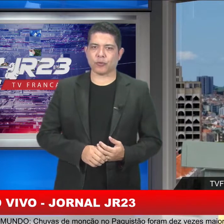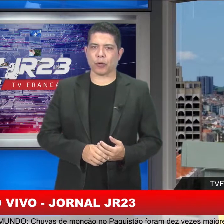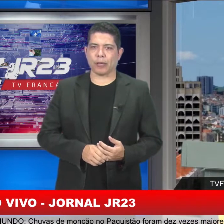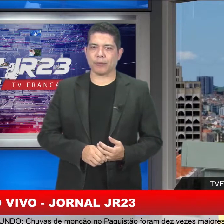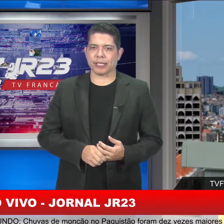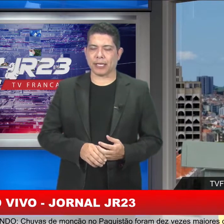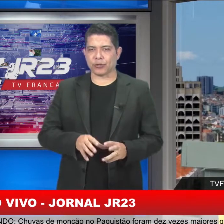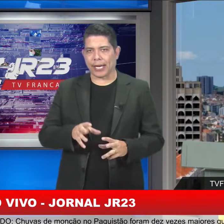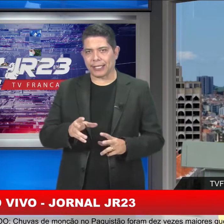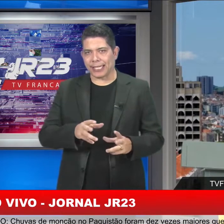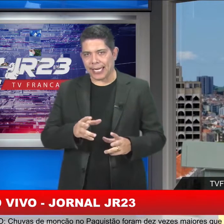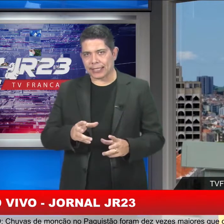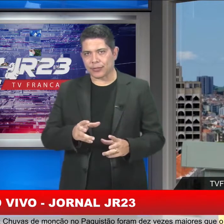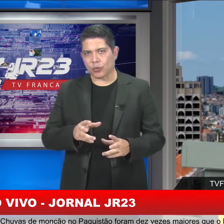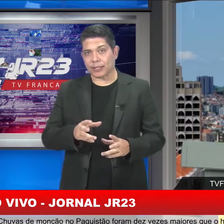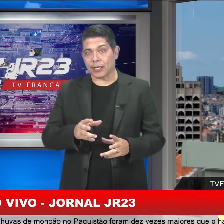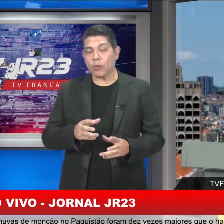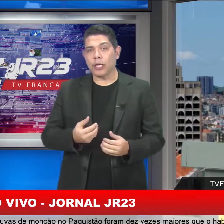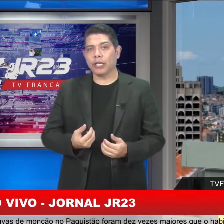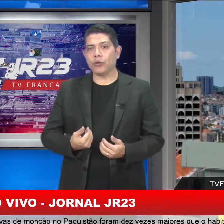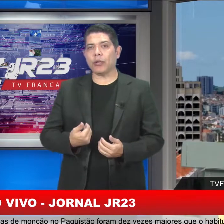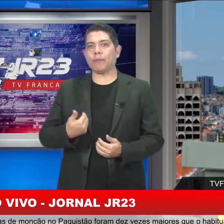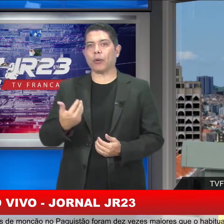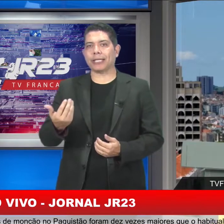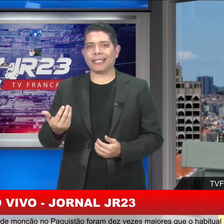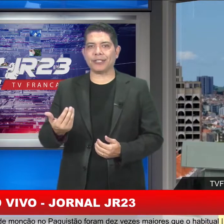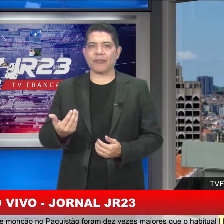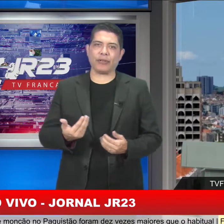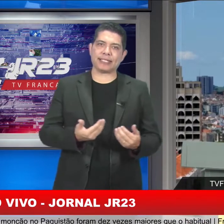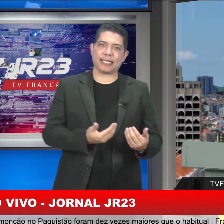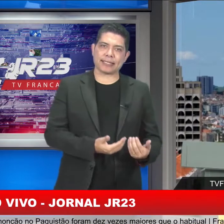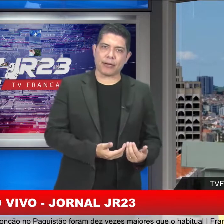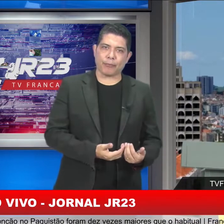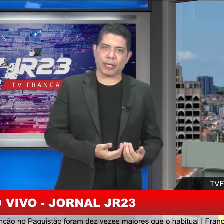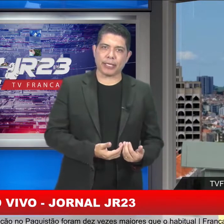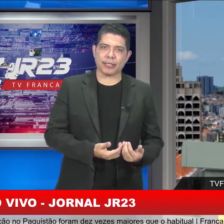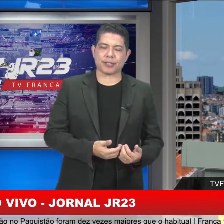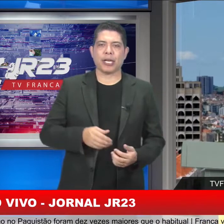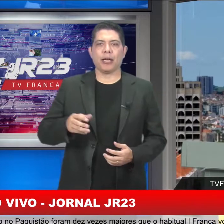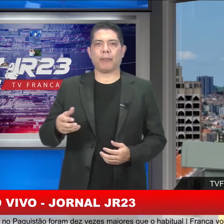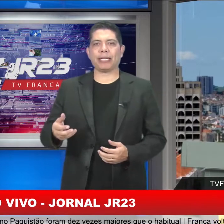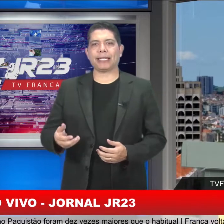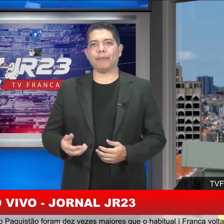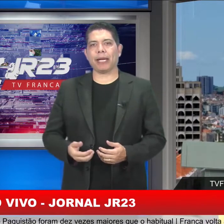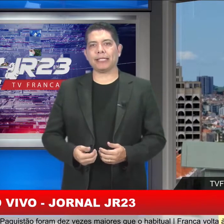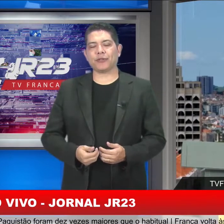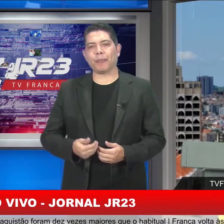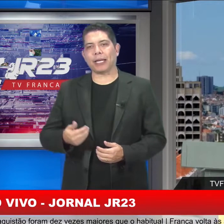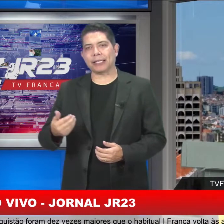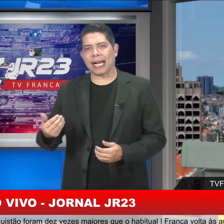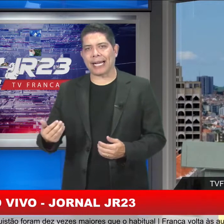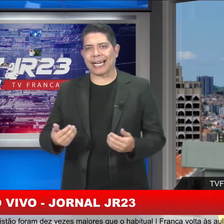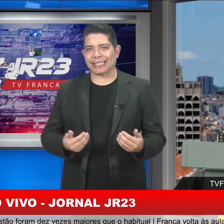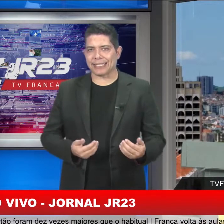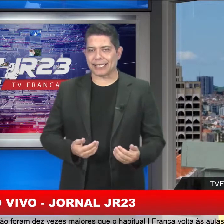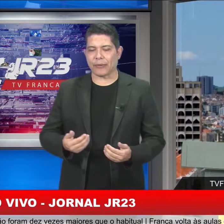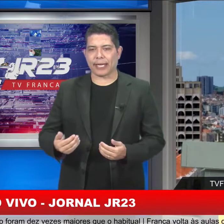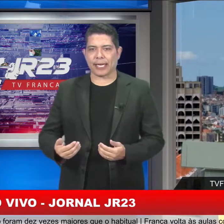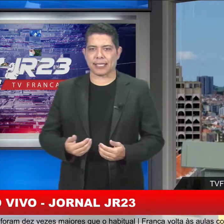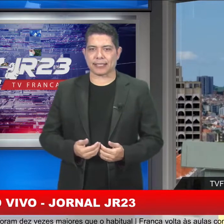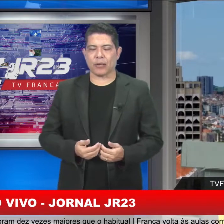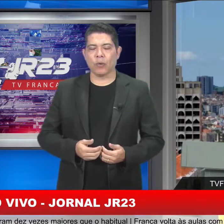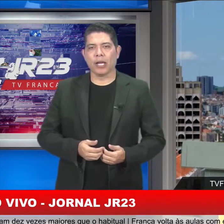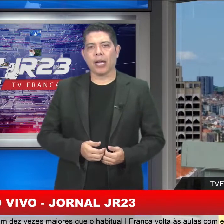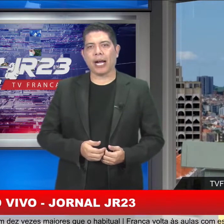Temos muitos problemas relacionados a essa situação e o importante é fazer as campanhas para também despertar a atenção